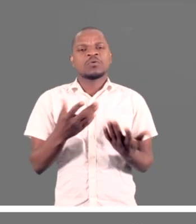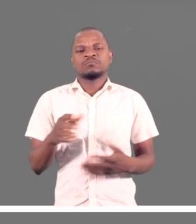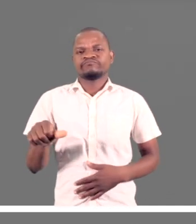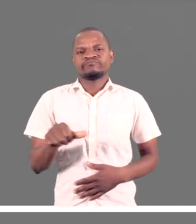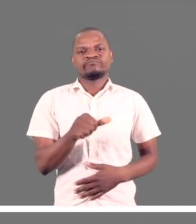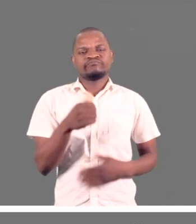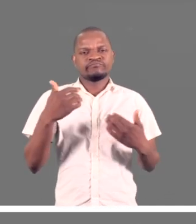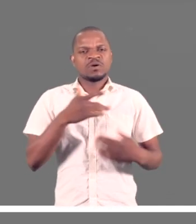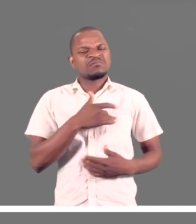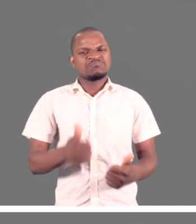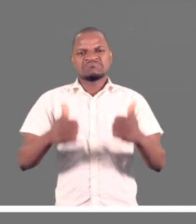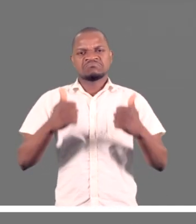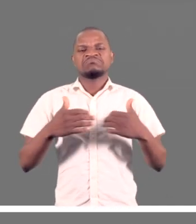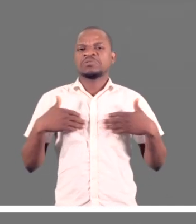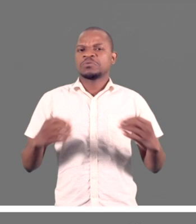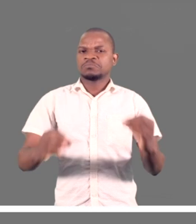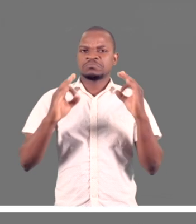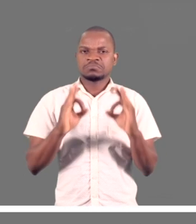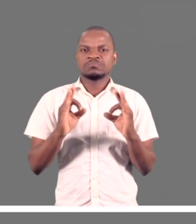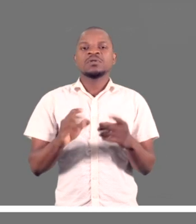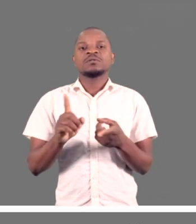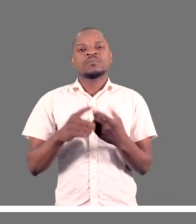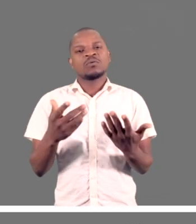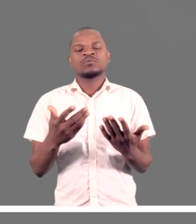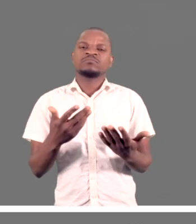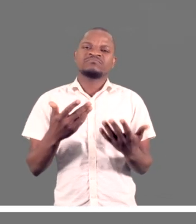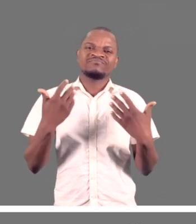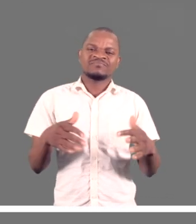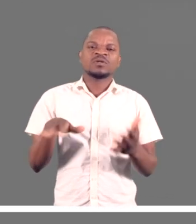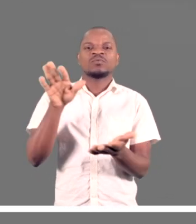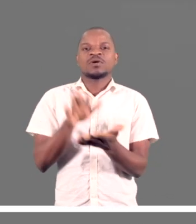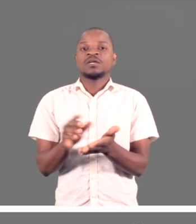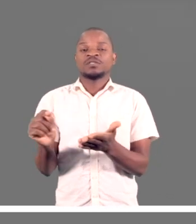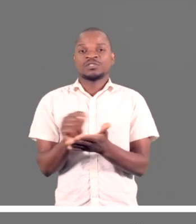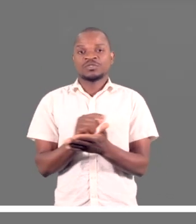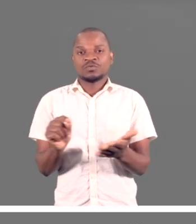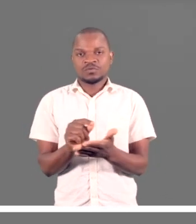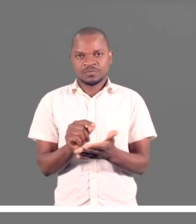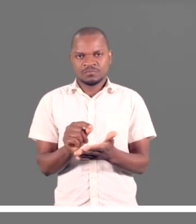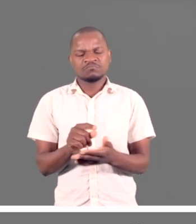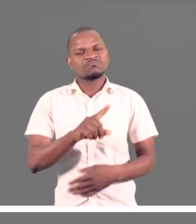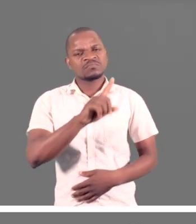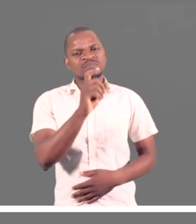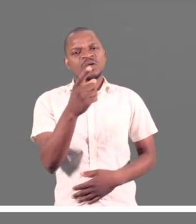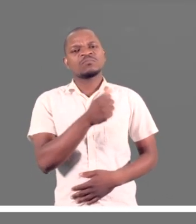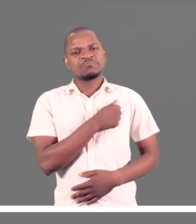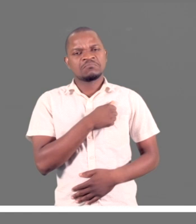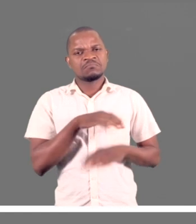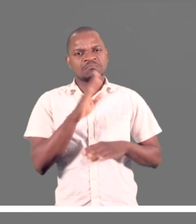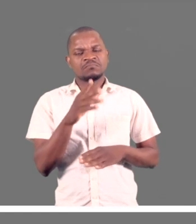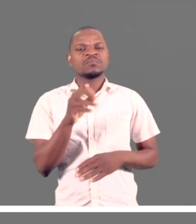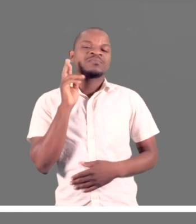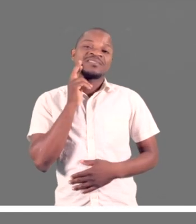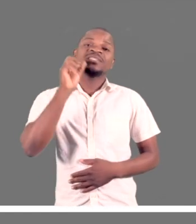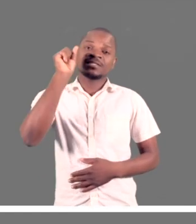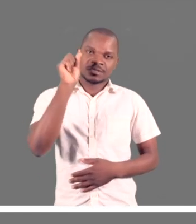se sinto bem a aula grande, vou assim terminar. Só estou a divertido de ver aqui na escolinha ver a estudar. Estás a